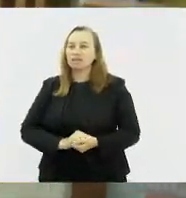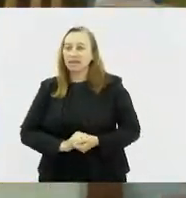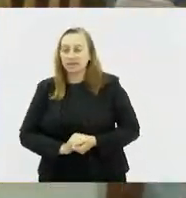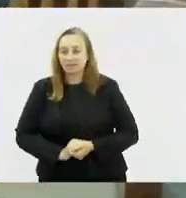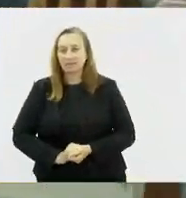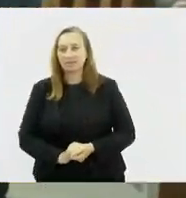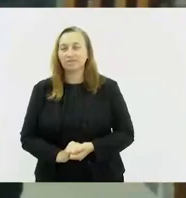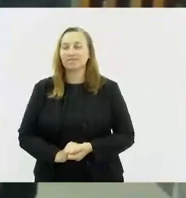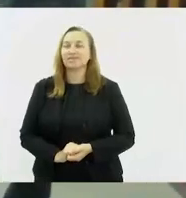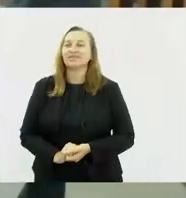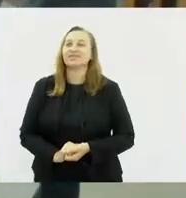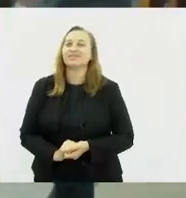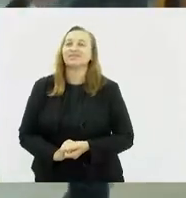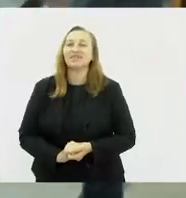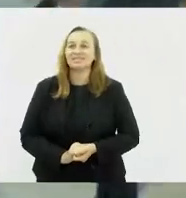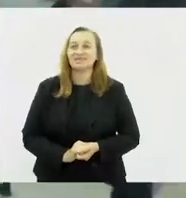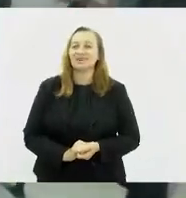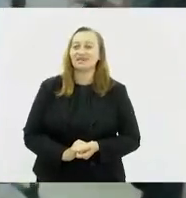Shirley.